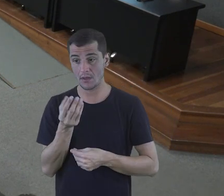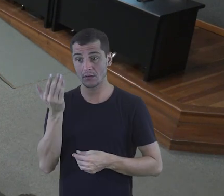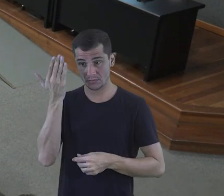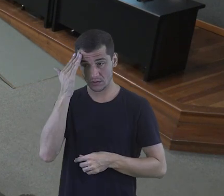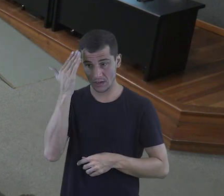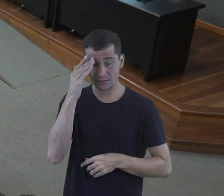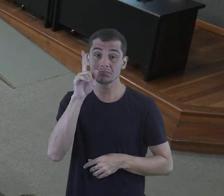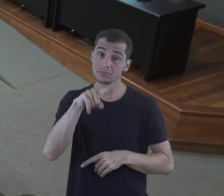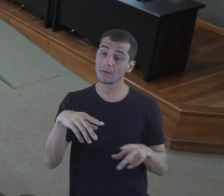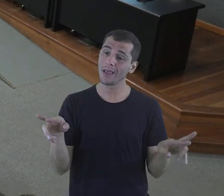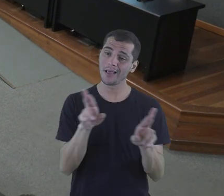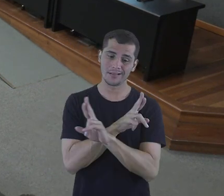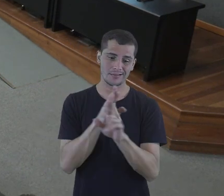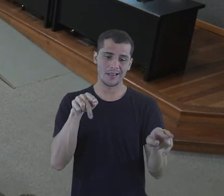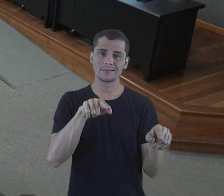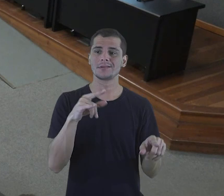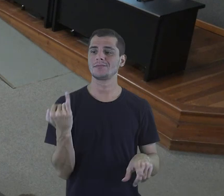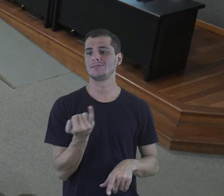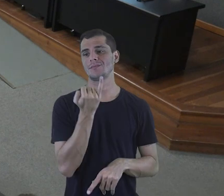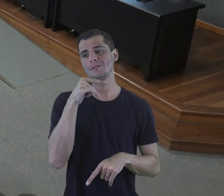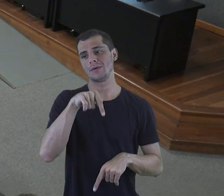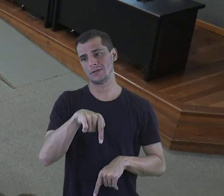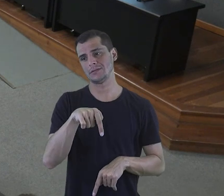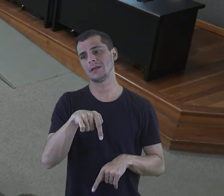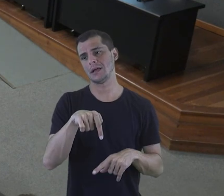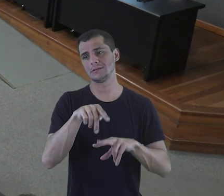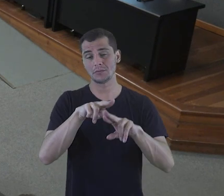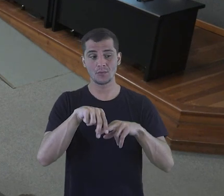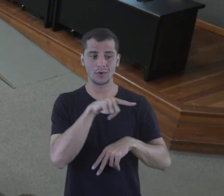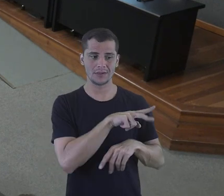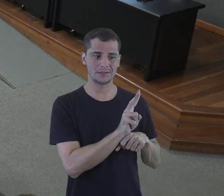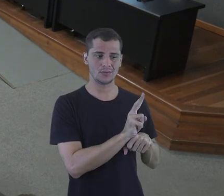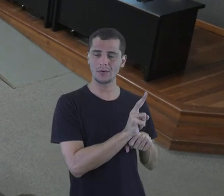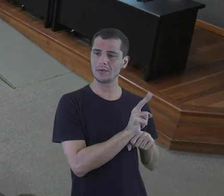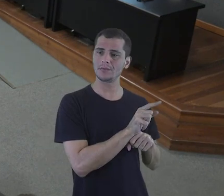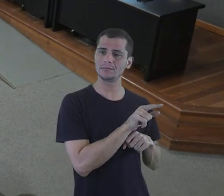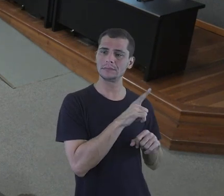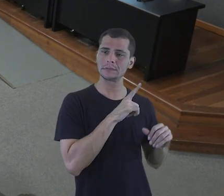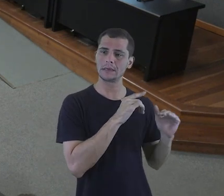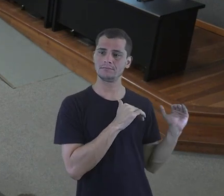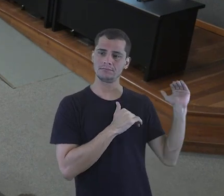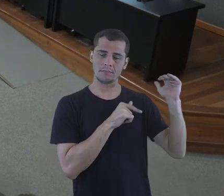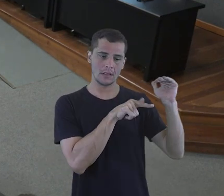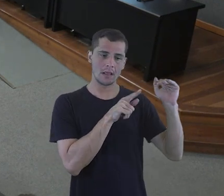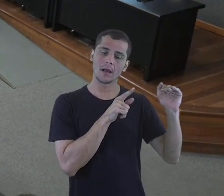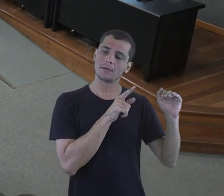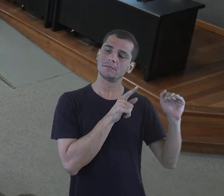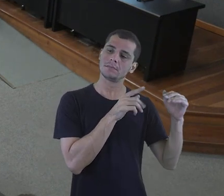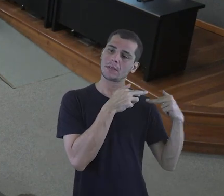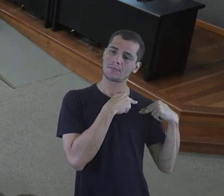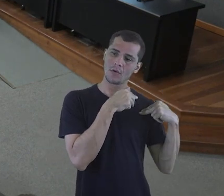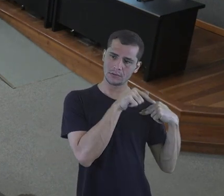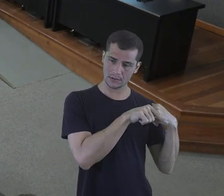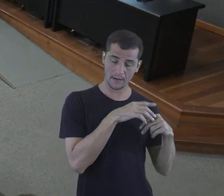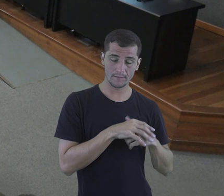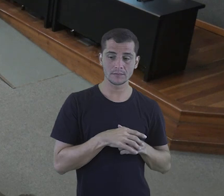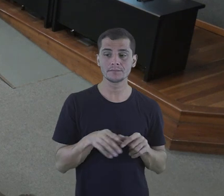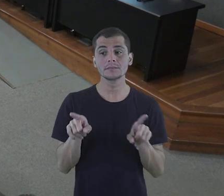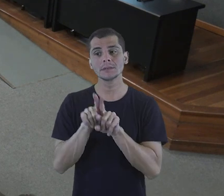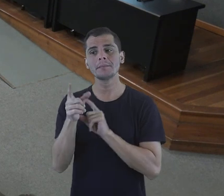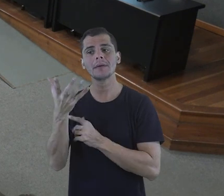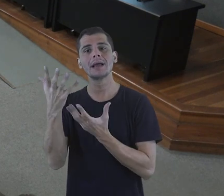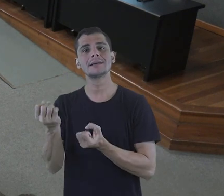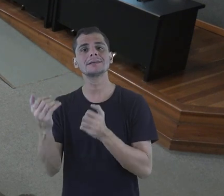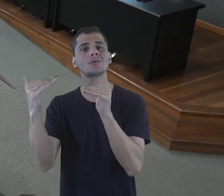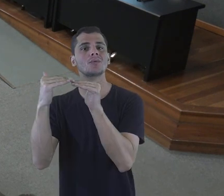essa relação é fundamental por isso que existe o encarregado e a revogação do consentimento isso é interessante eu posso dar meu consentimento e